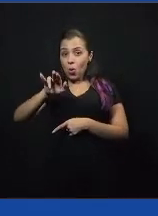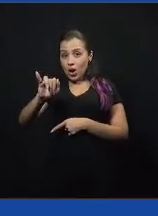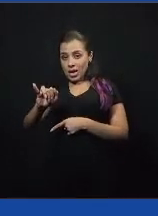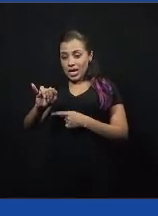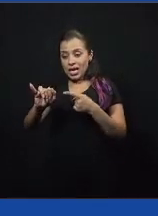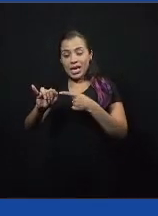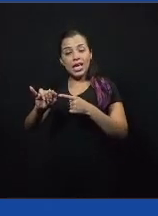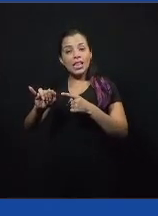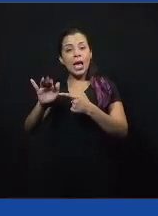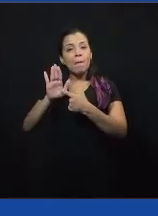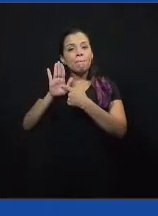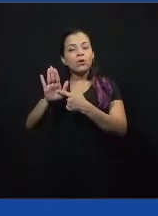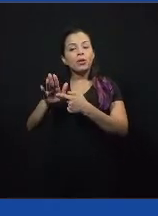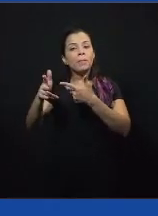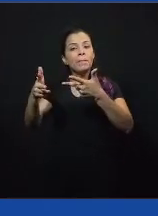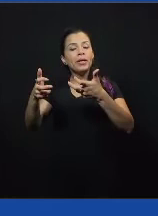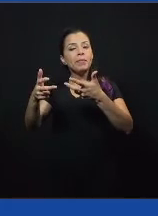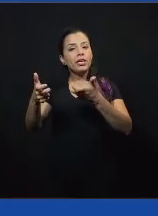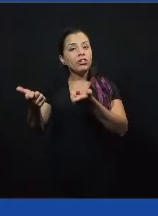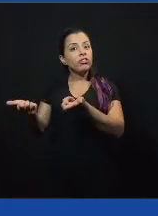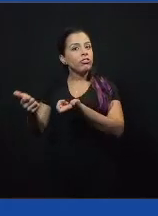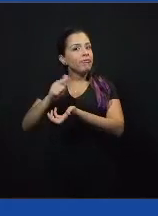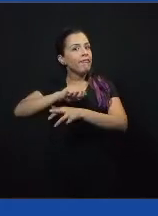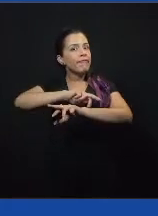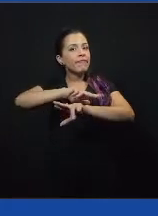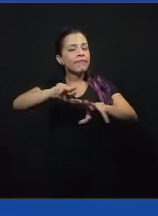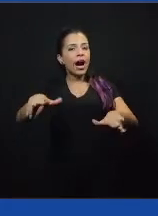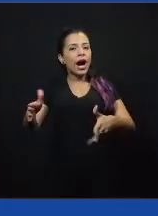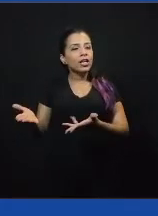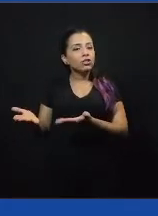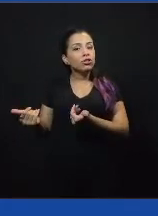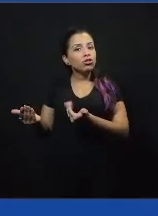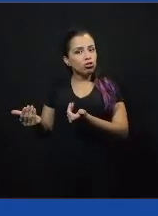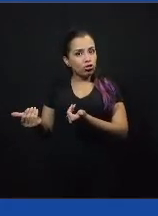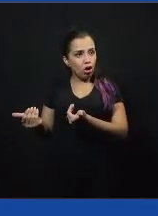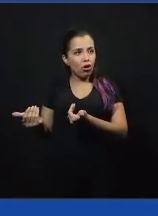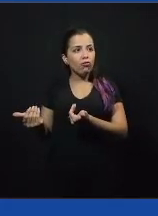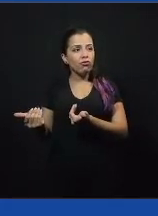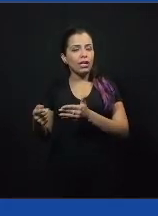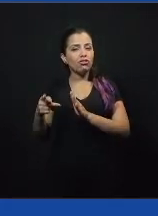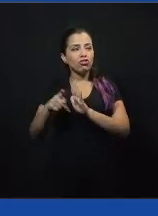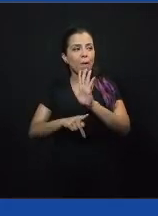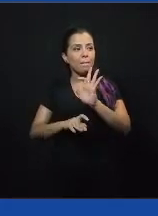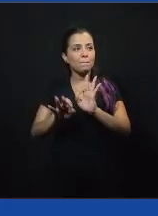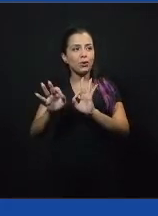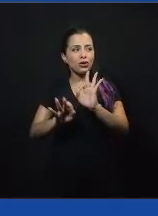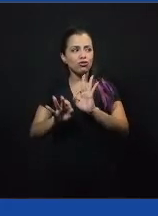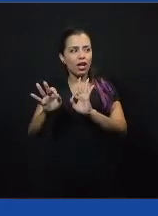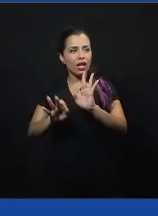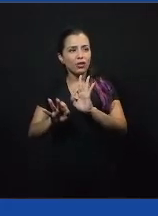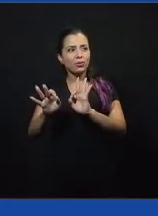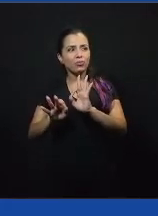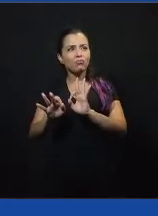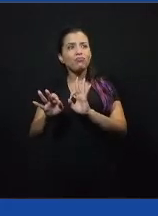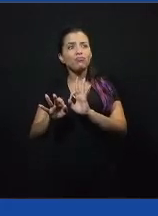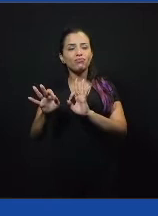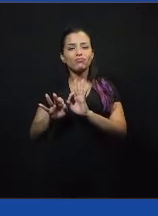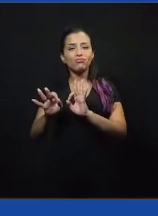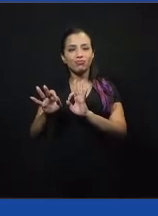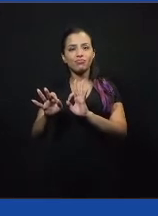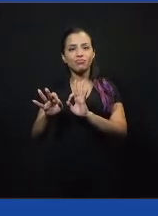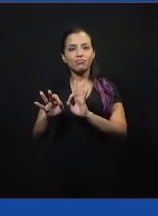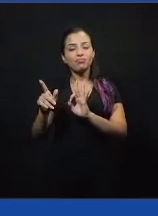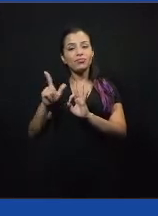muitos jovens né Contando um pouquinho de como foi estar nesse projeto E Agora Nós temos então uma fala